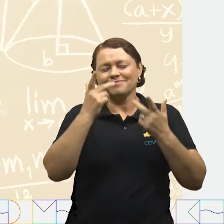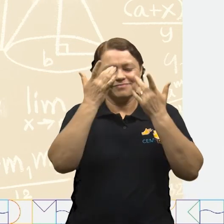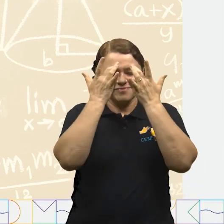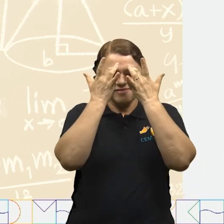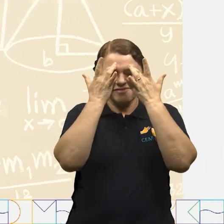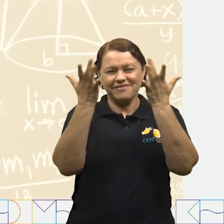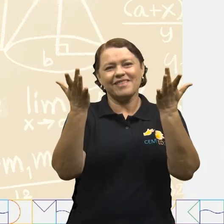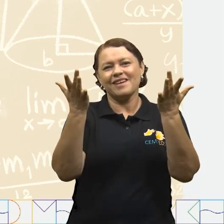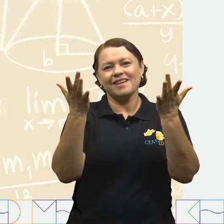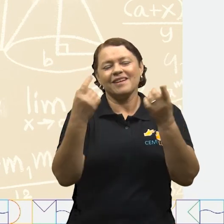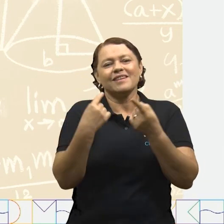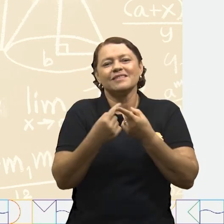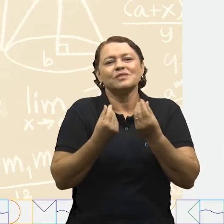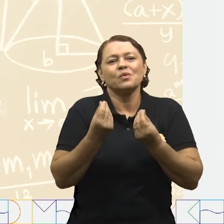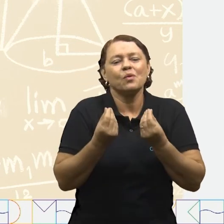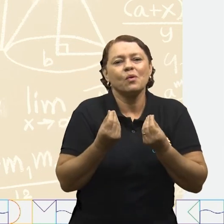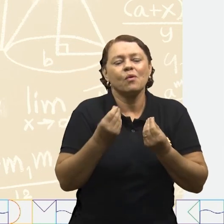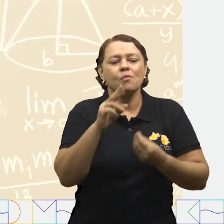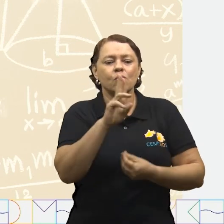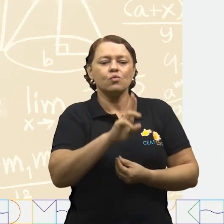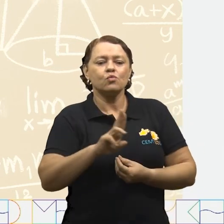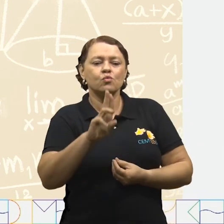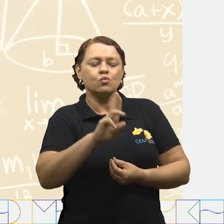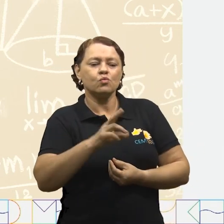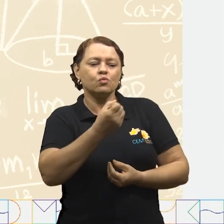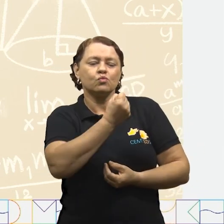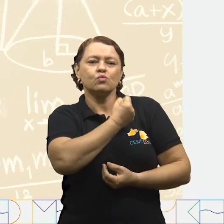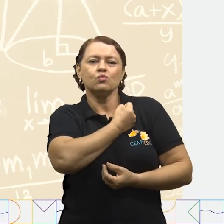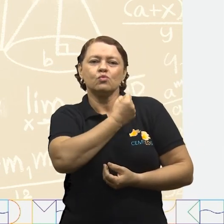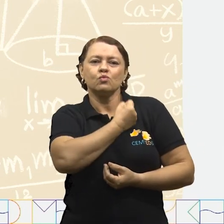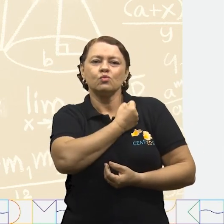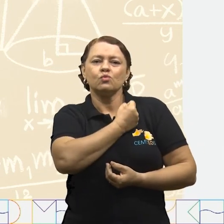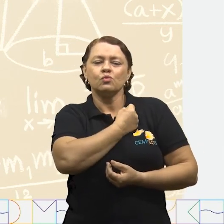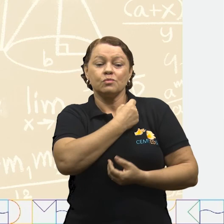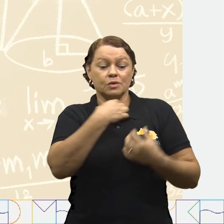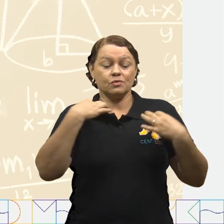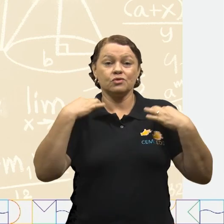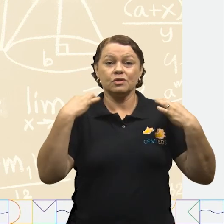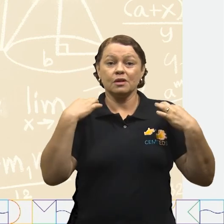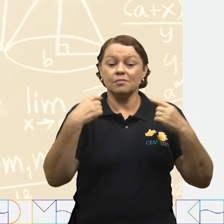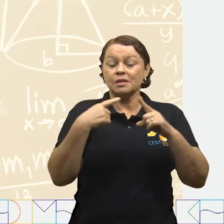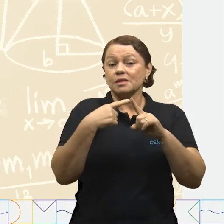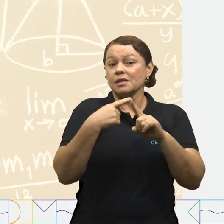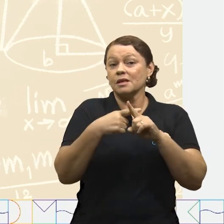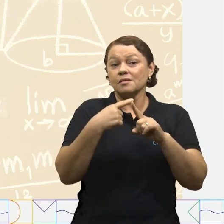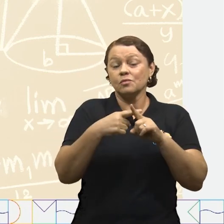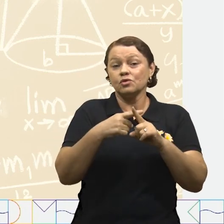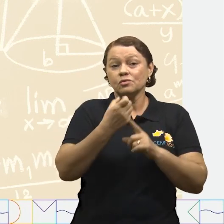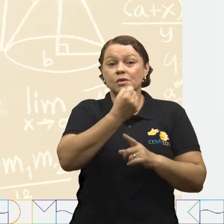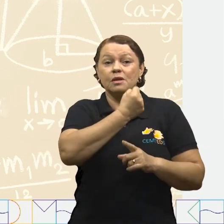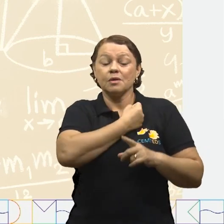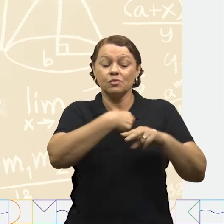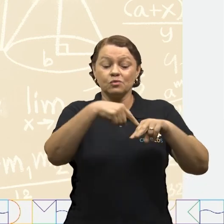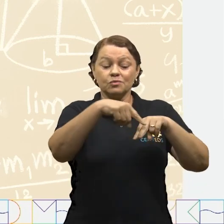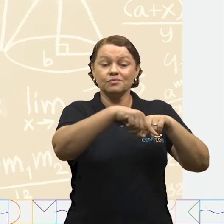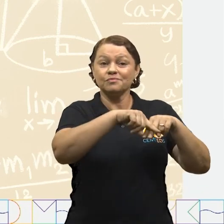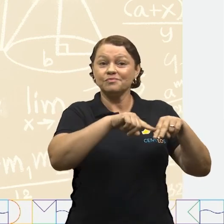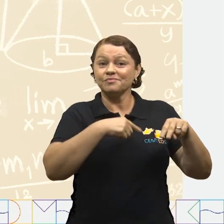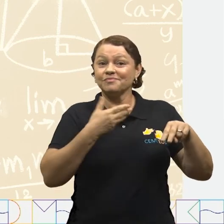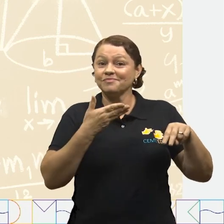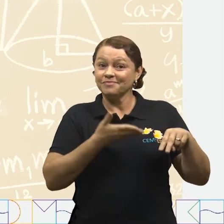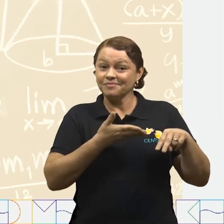muito simples basta que você pegue o número de camisas e multiplique pelo número de